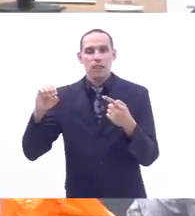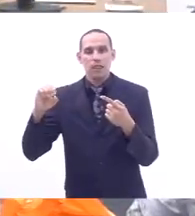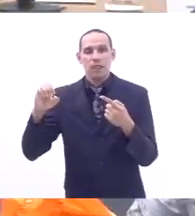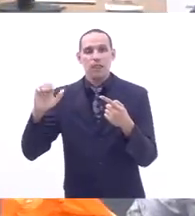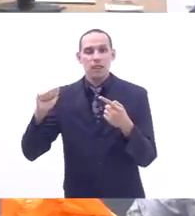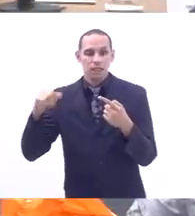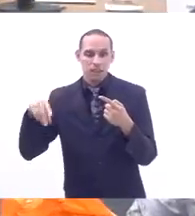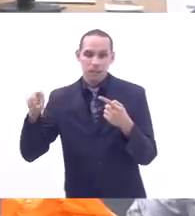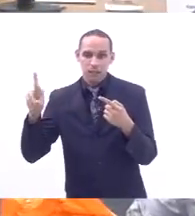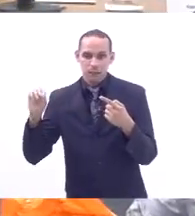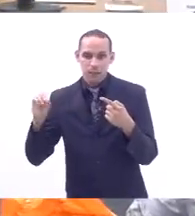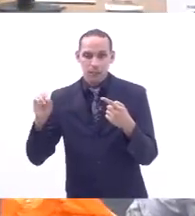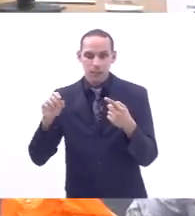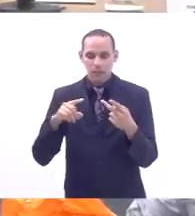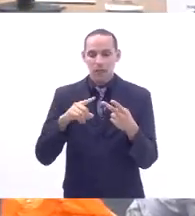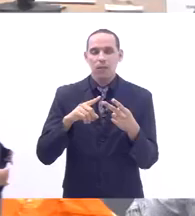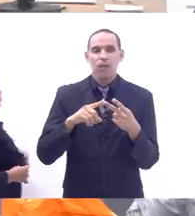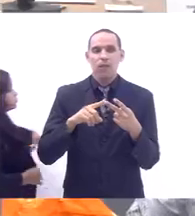Leandro Duarte,